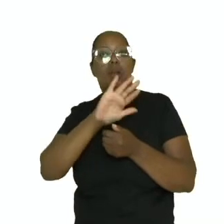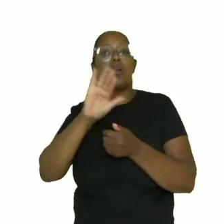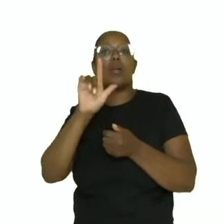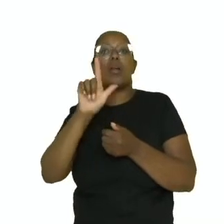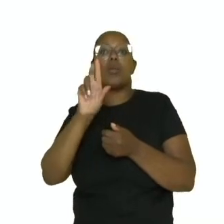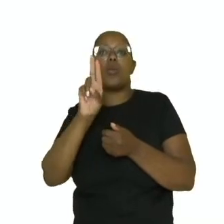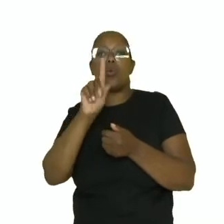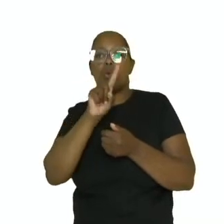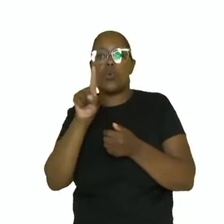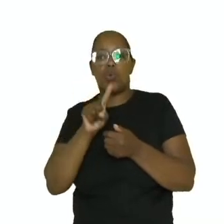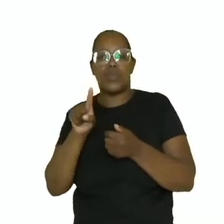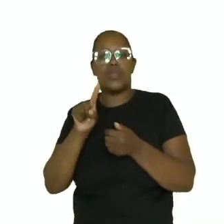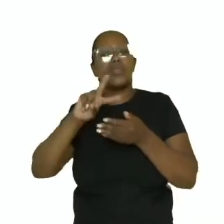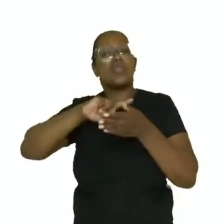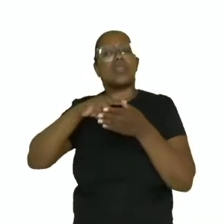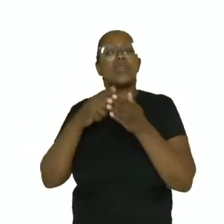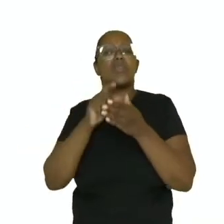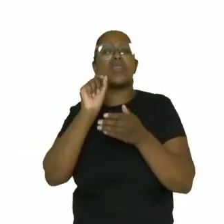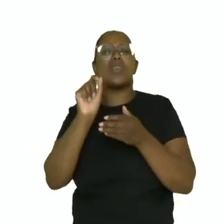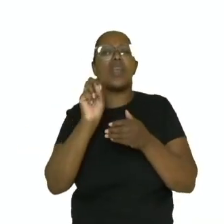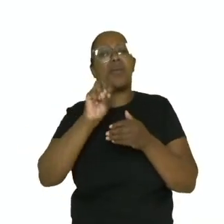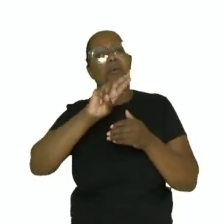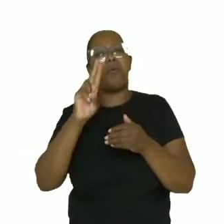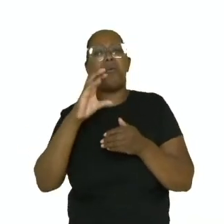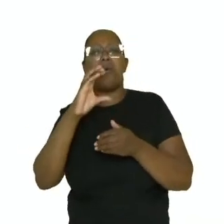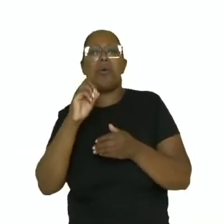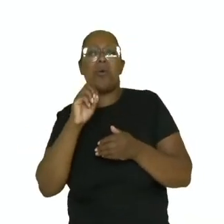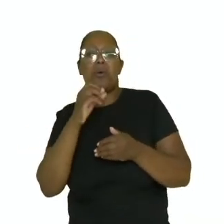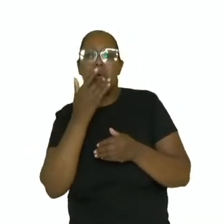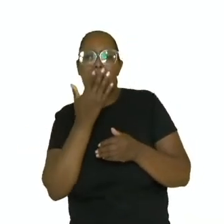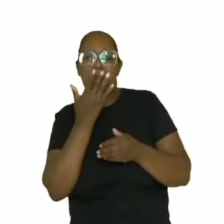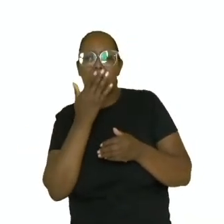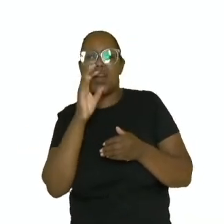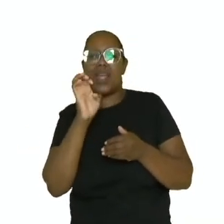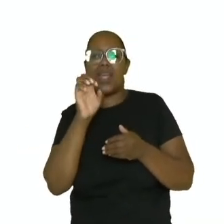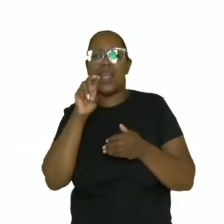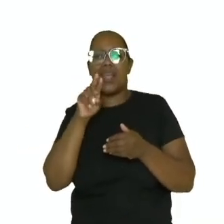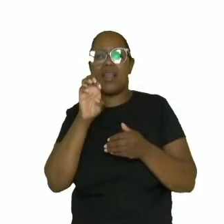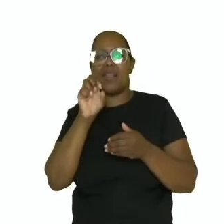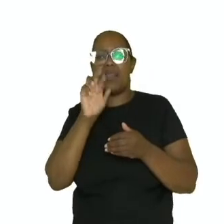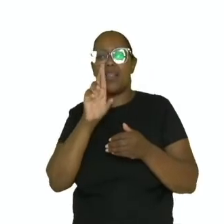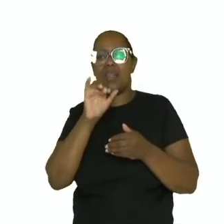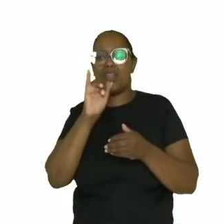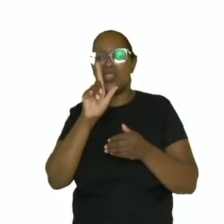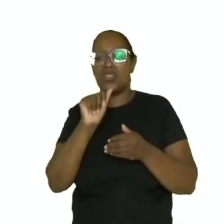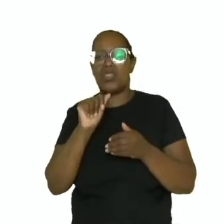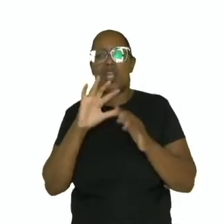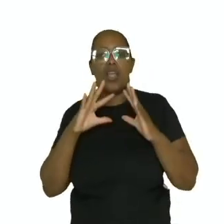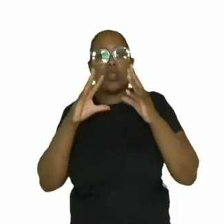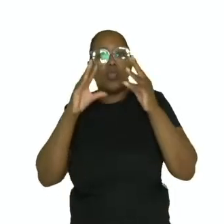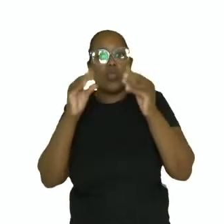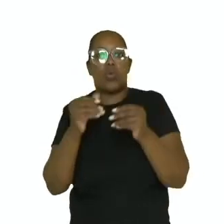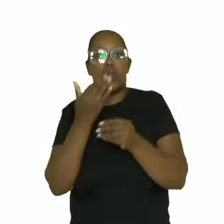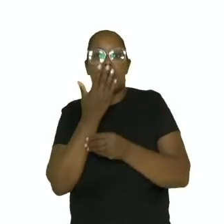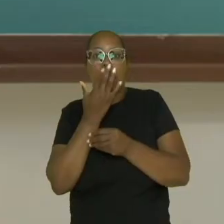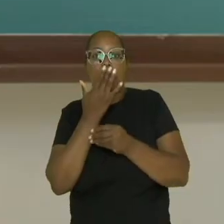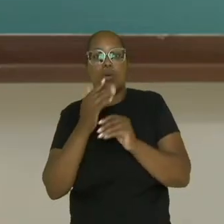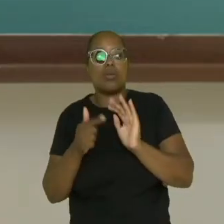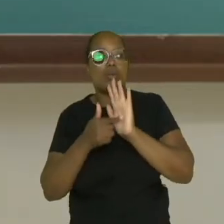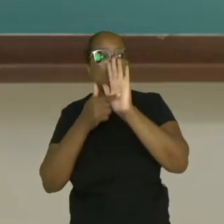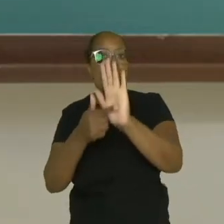cor-luz. A cor-luz ou cor-energia é toda cor formada pela emissão direta da